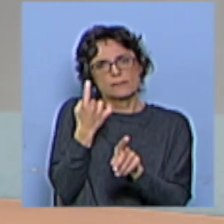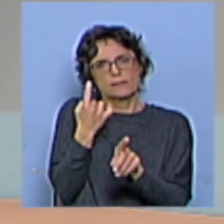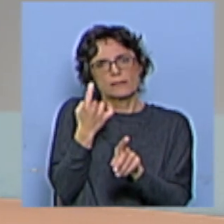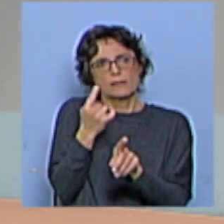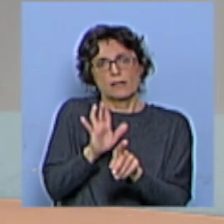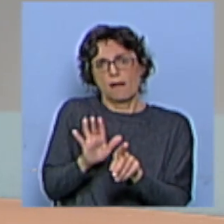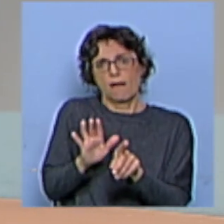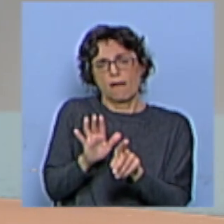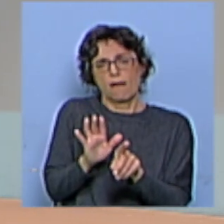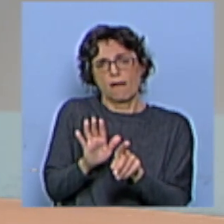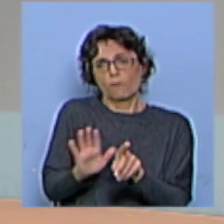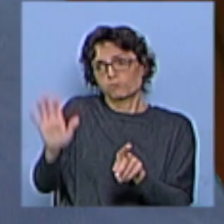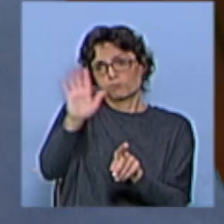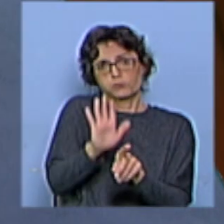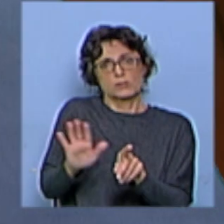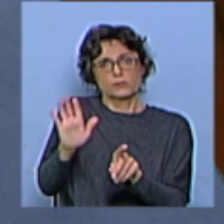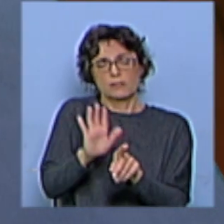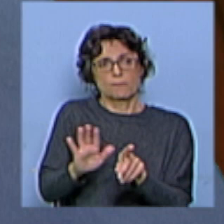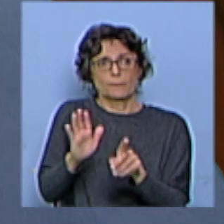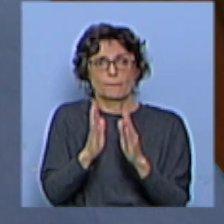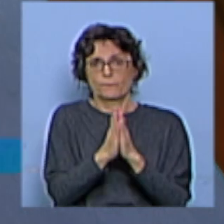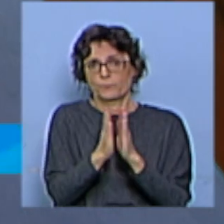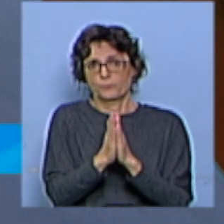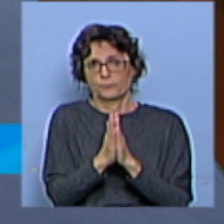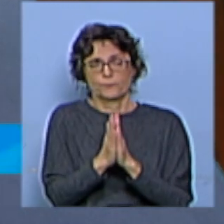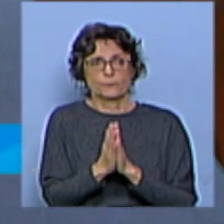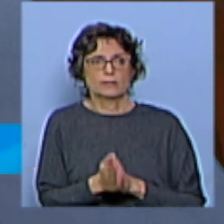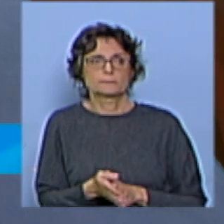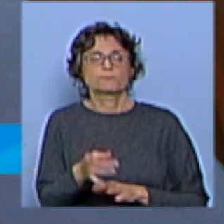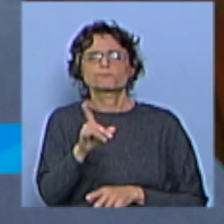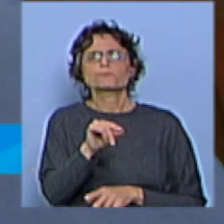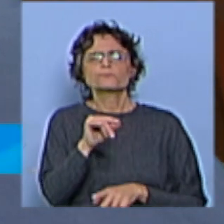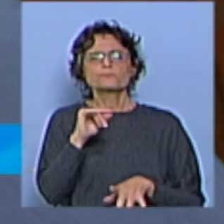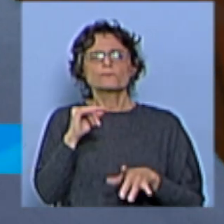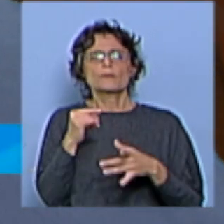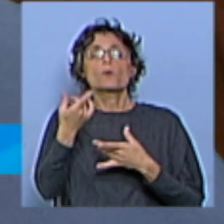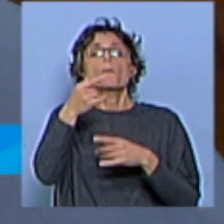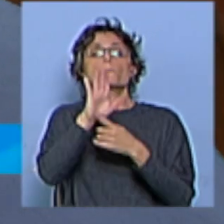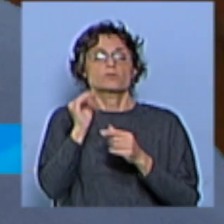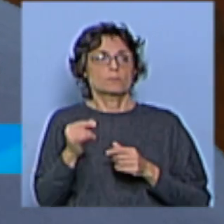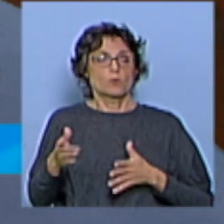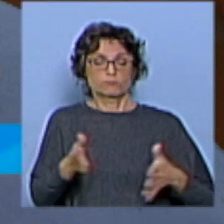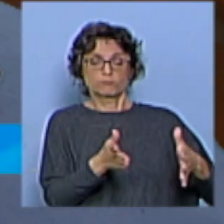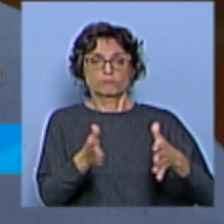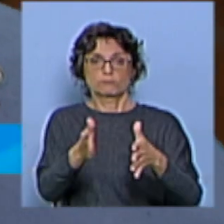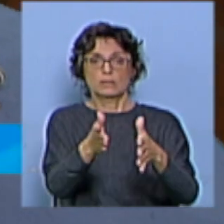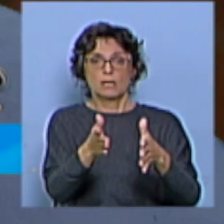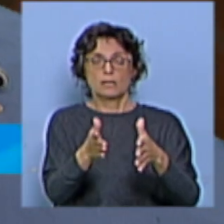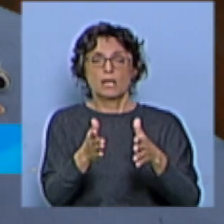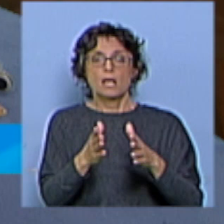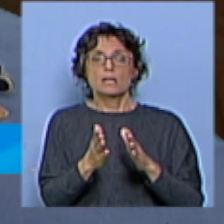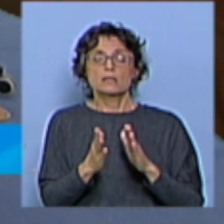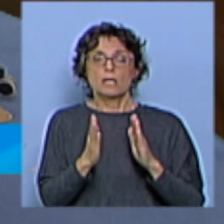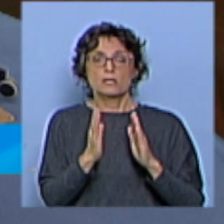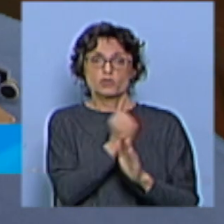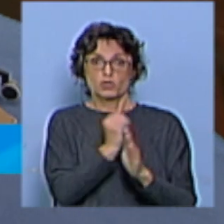estado e preparado para receber os visitantes. Lembro o programa da Rota das Catedrais, já há uns anos,